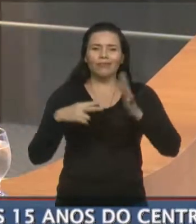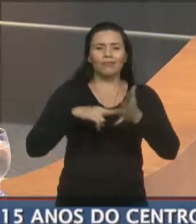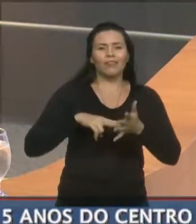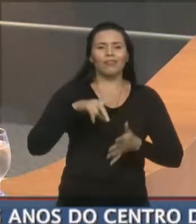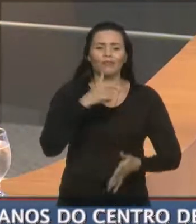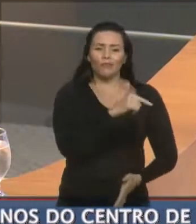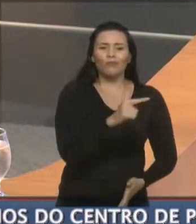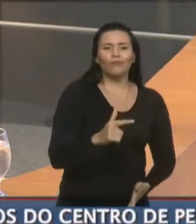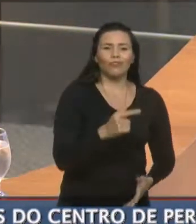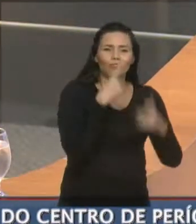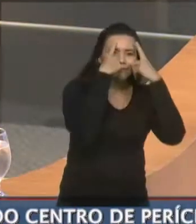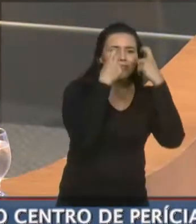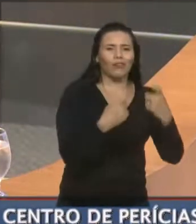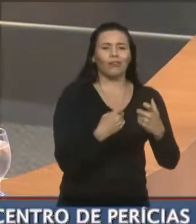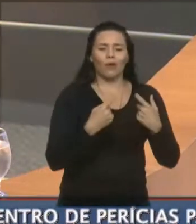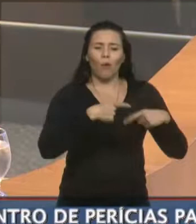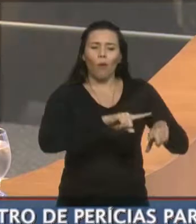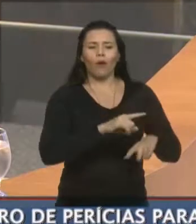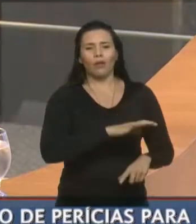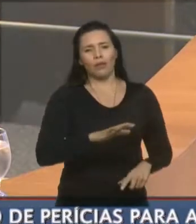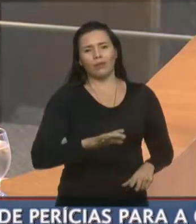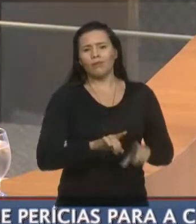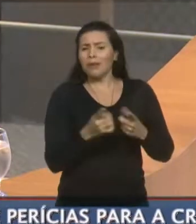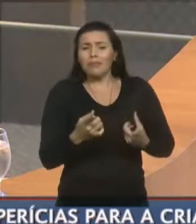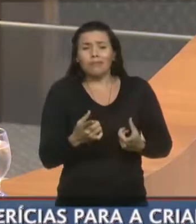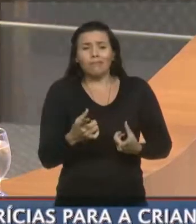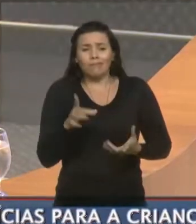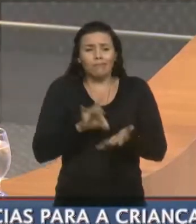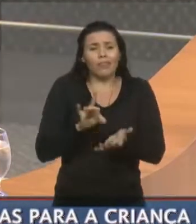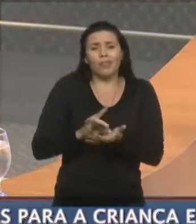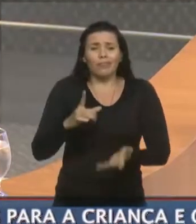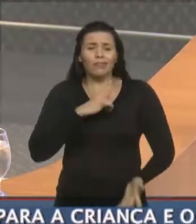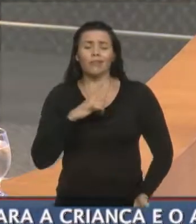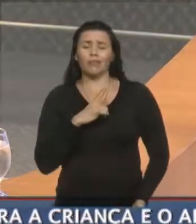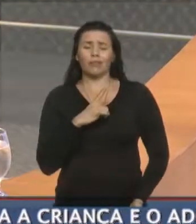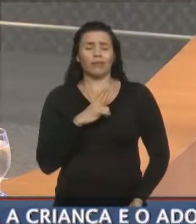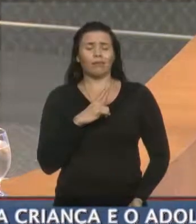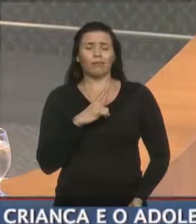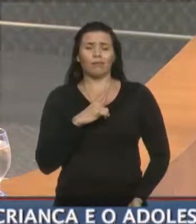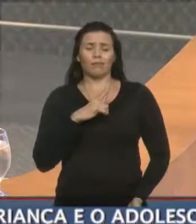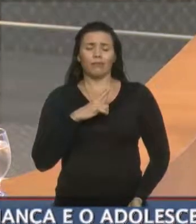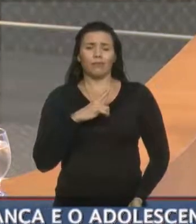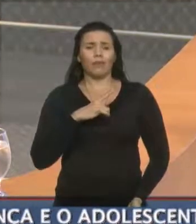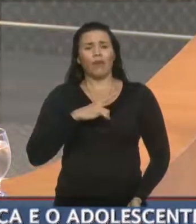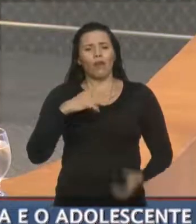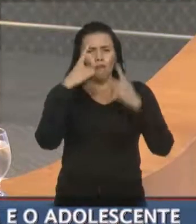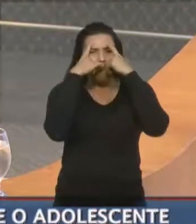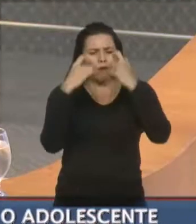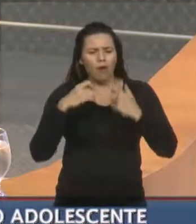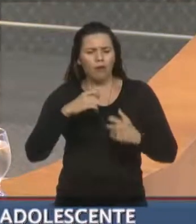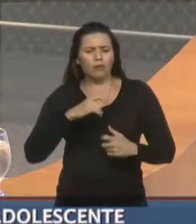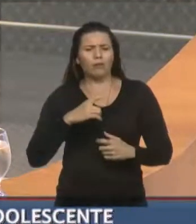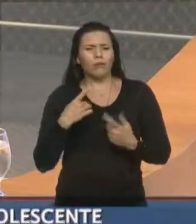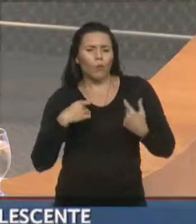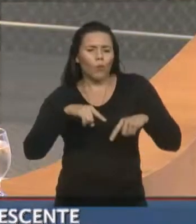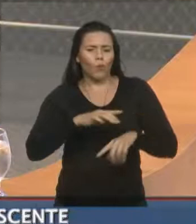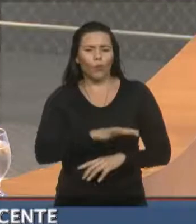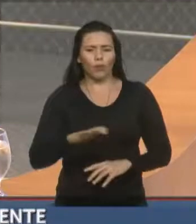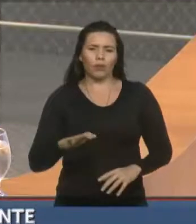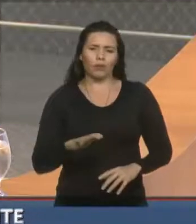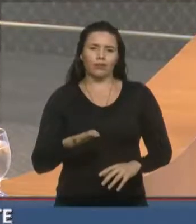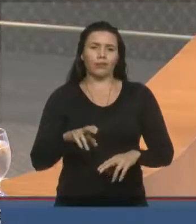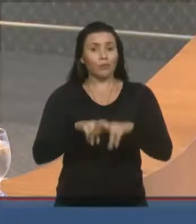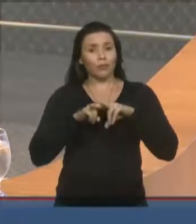federação que tem um centro especializado de perícias técnicas